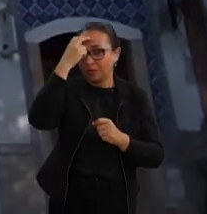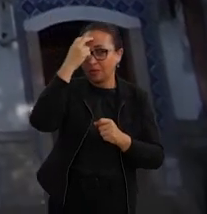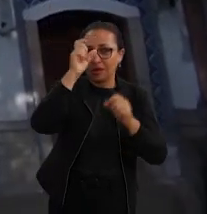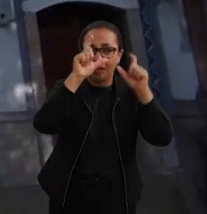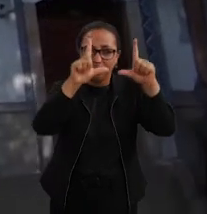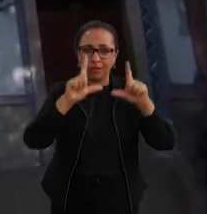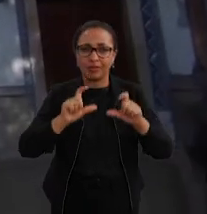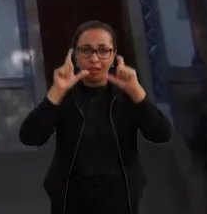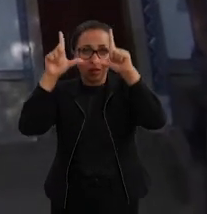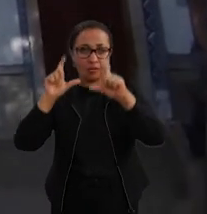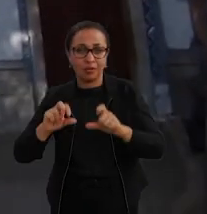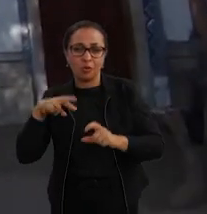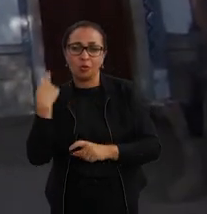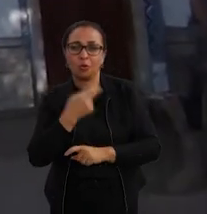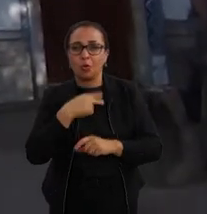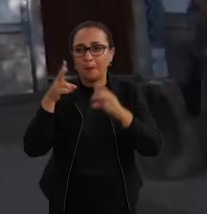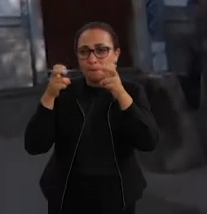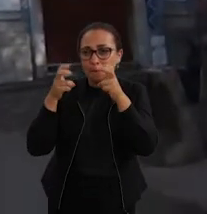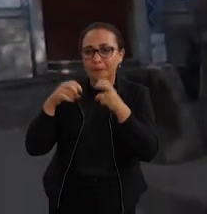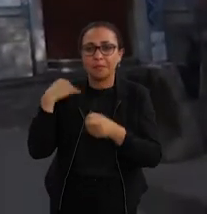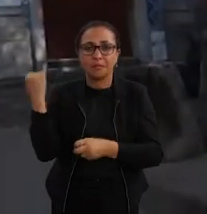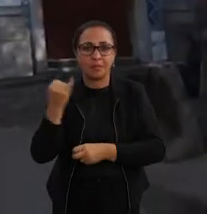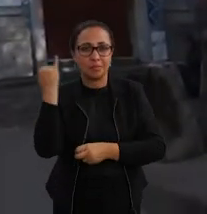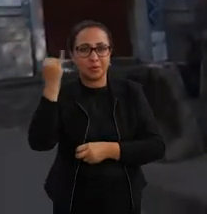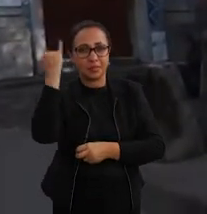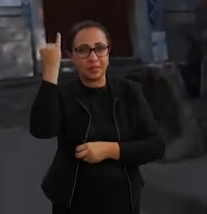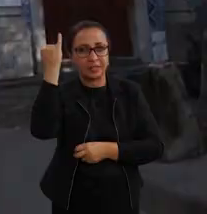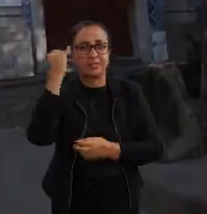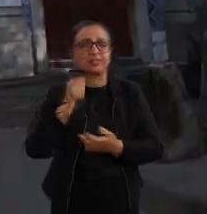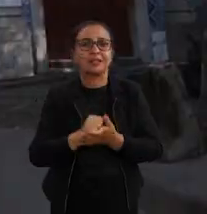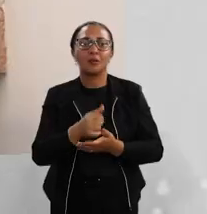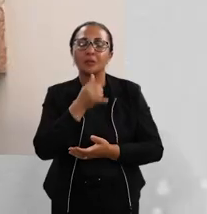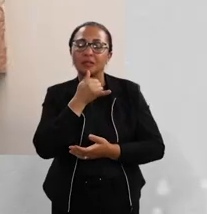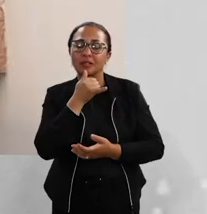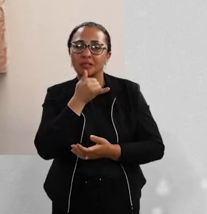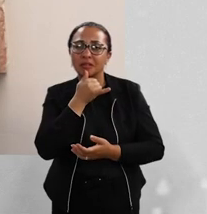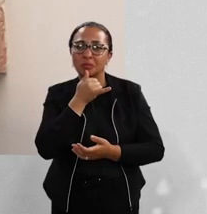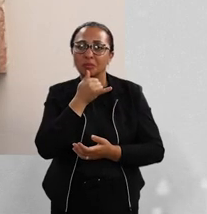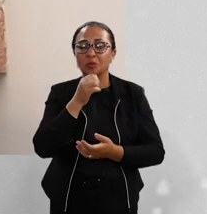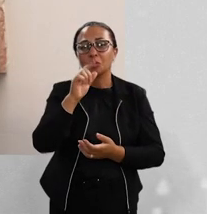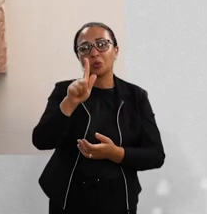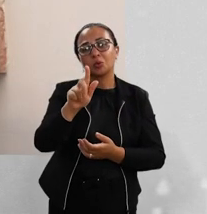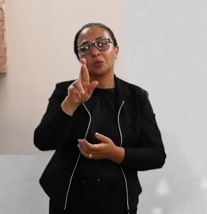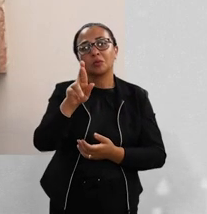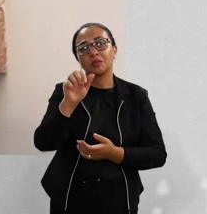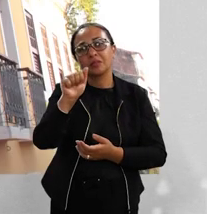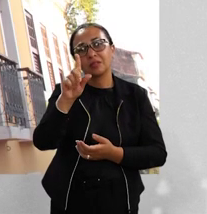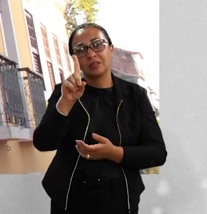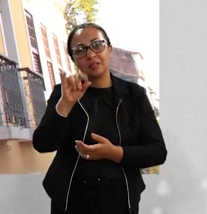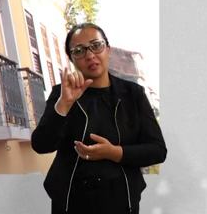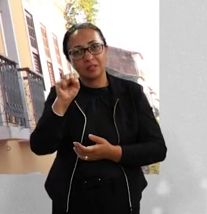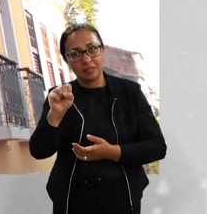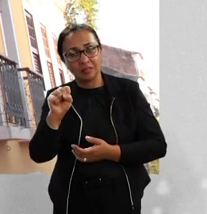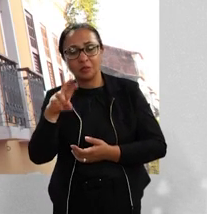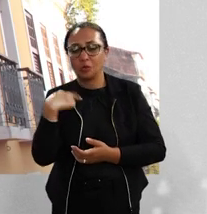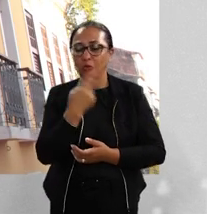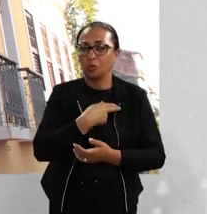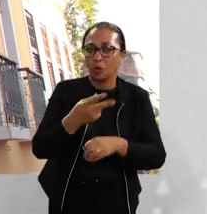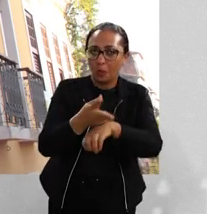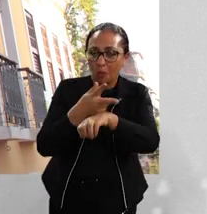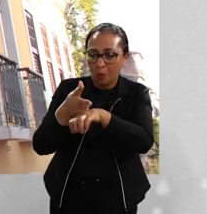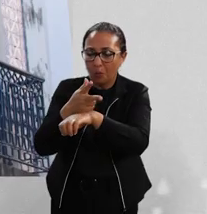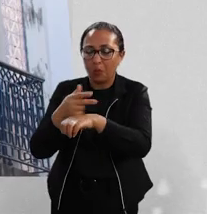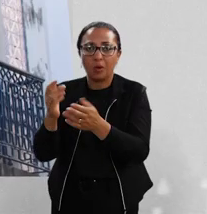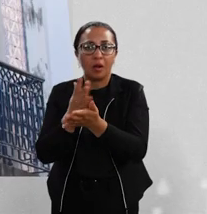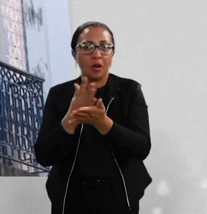cultural azulejo, nós percebemos a importância, por exemplo, dos gradis. Nós procuramos